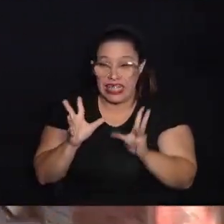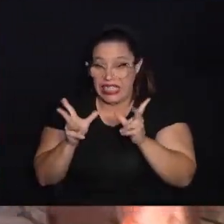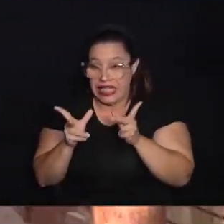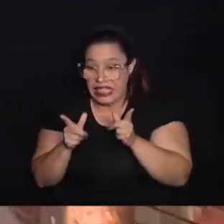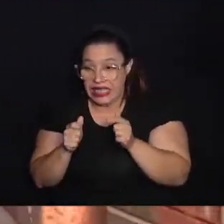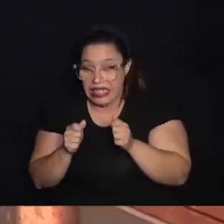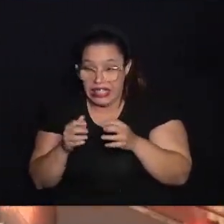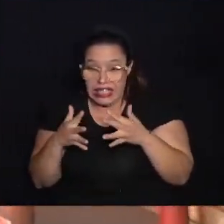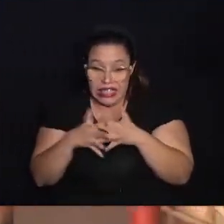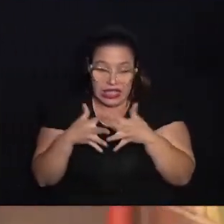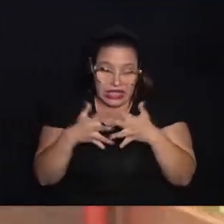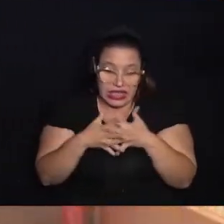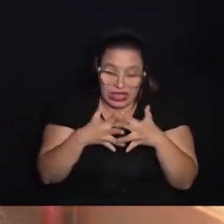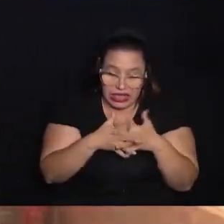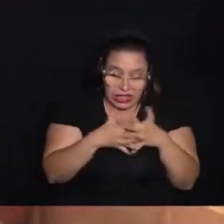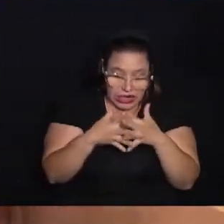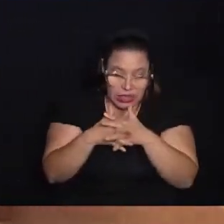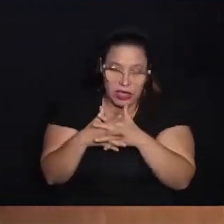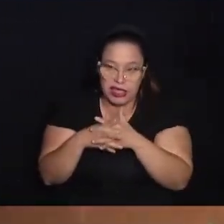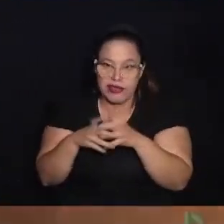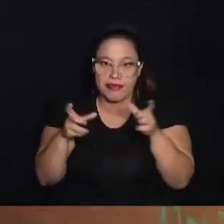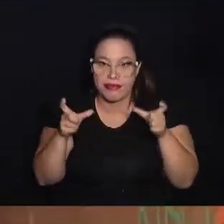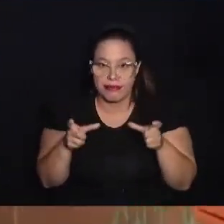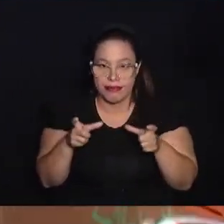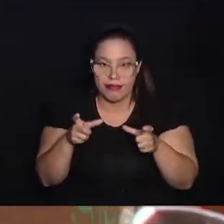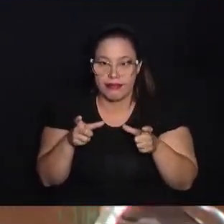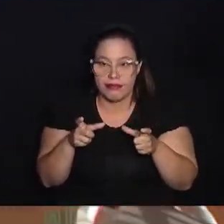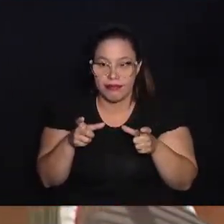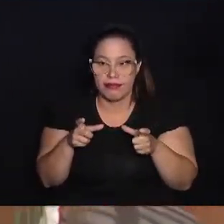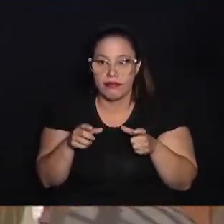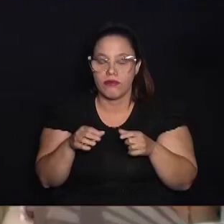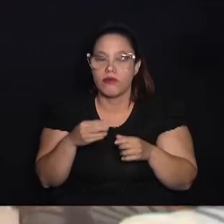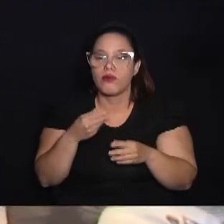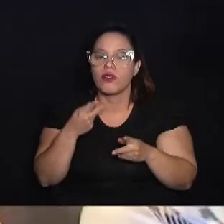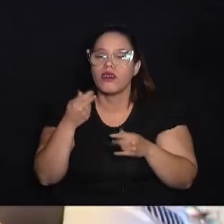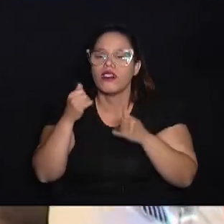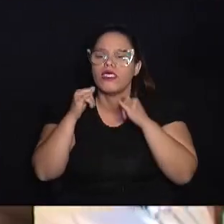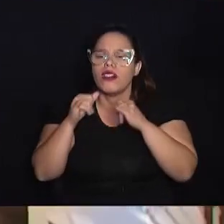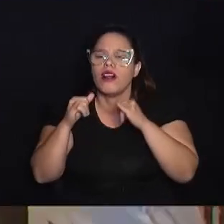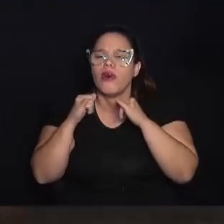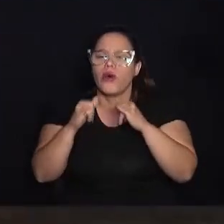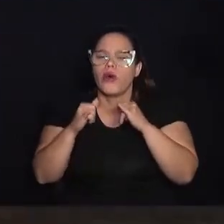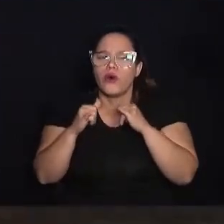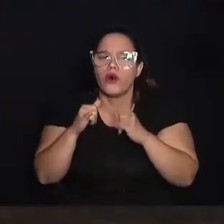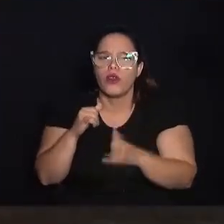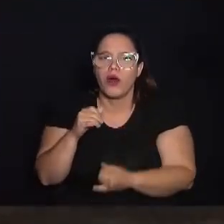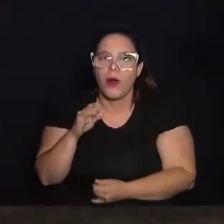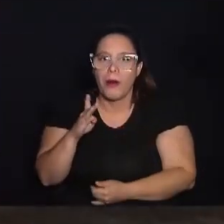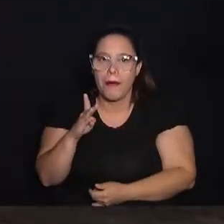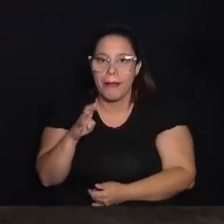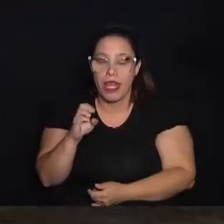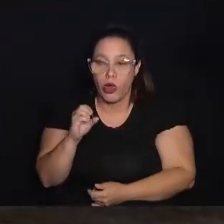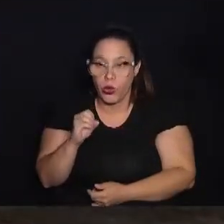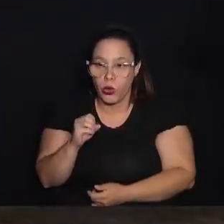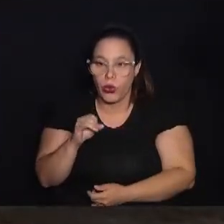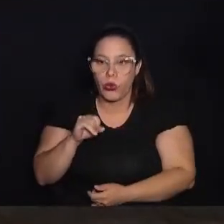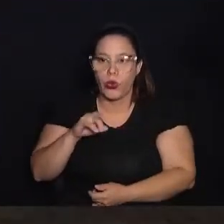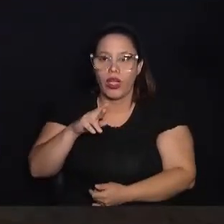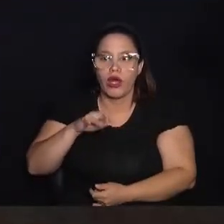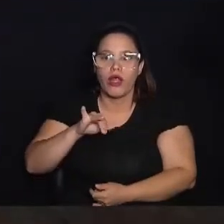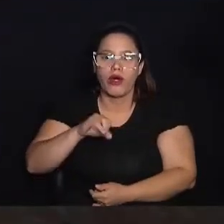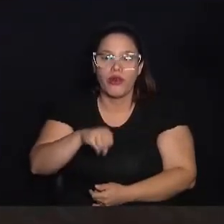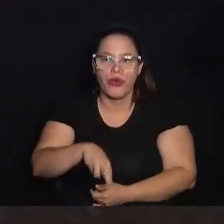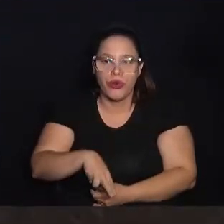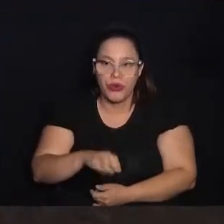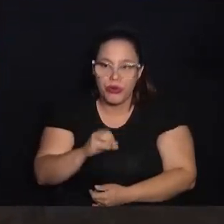da degradação esse lugar passou a ser chamado como Beco do inferno você que mora